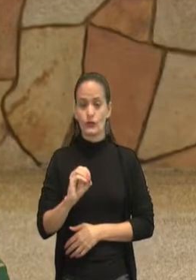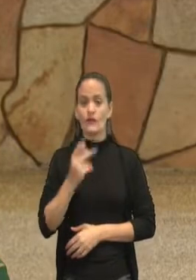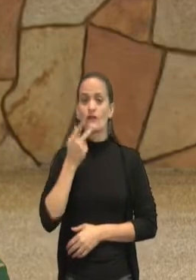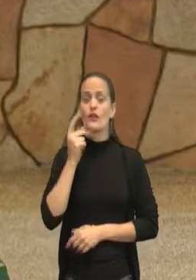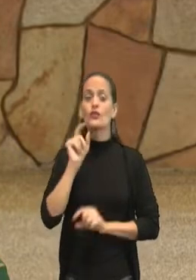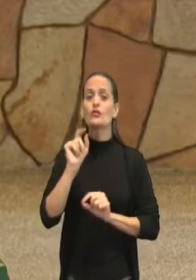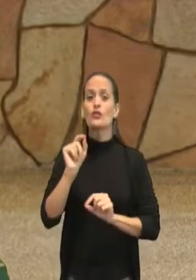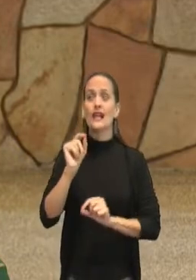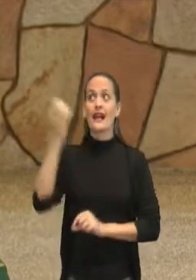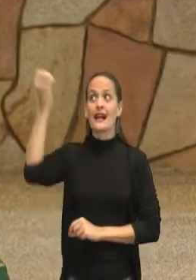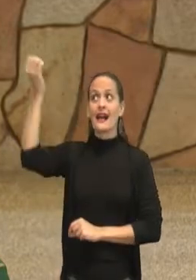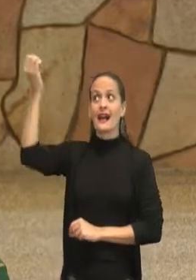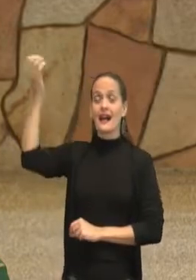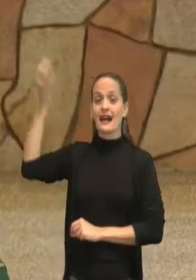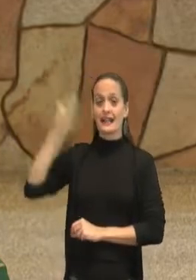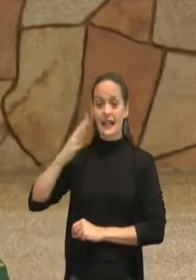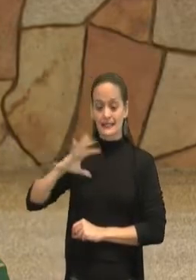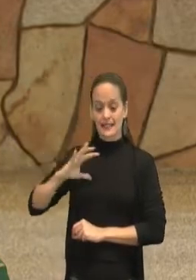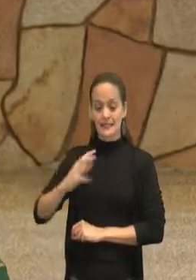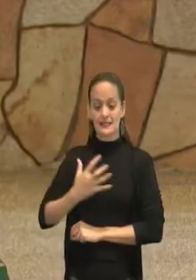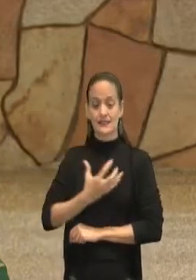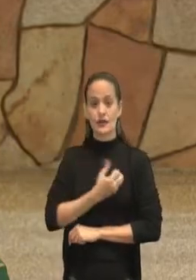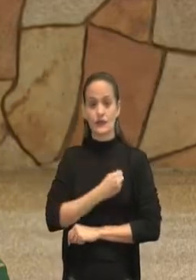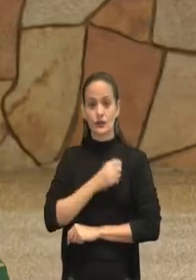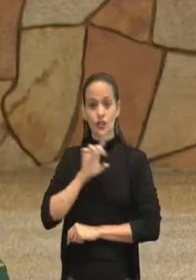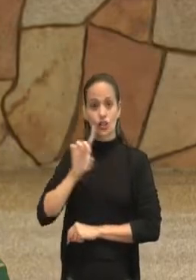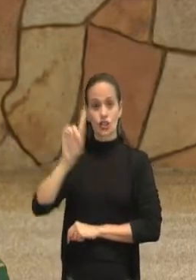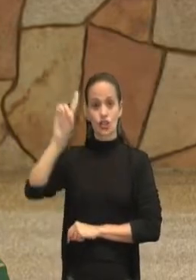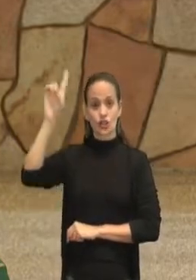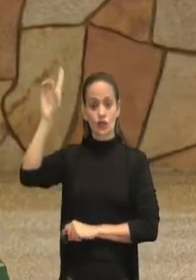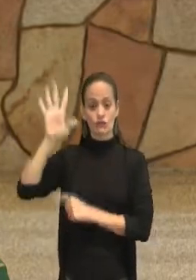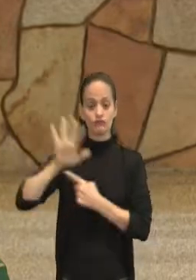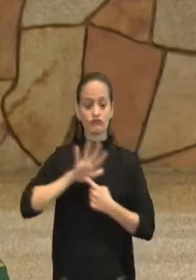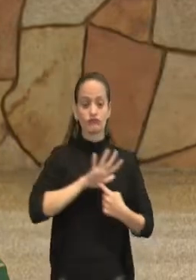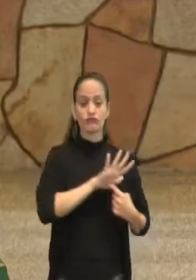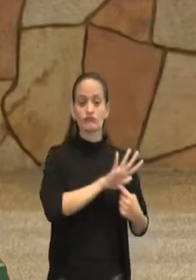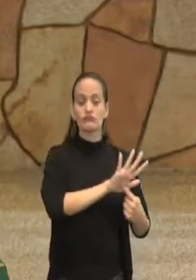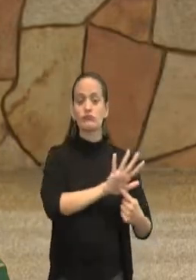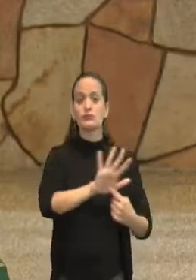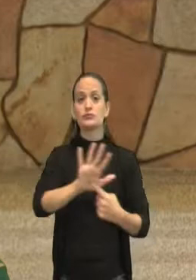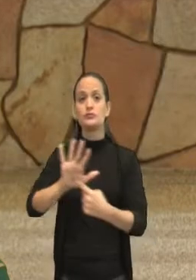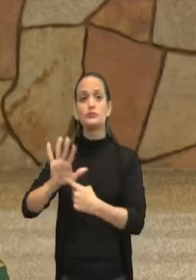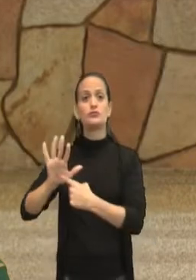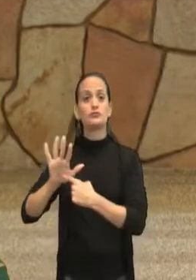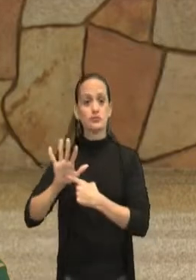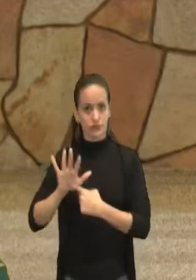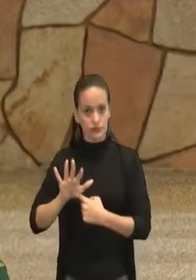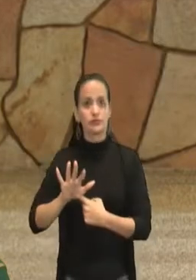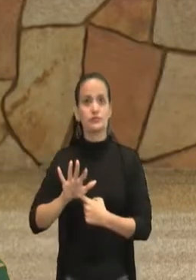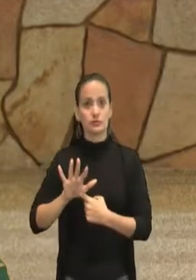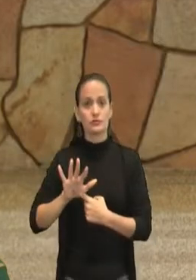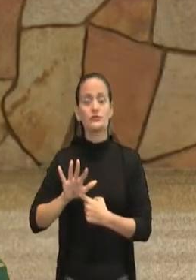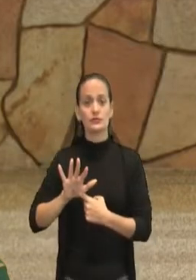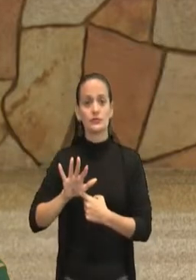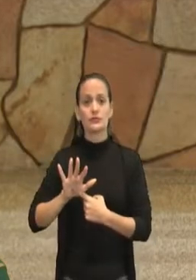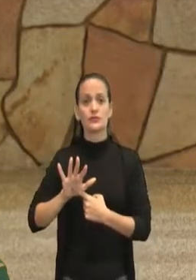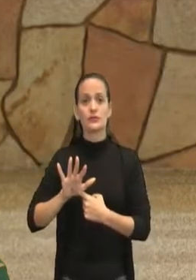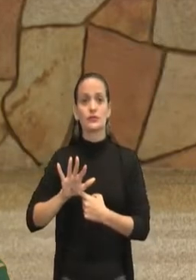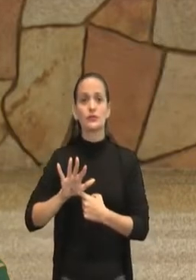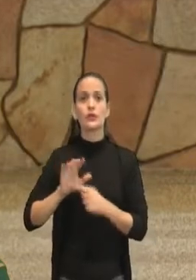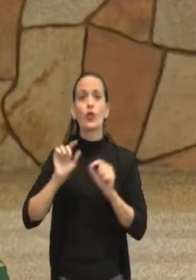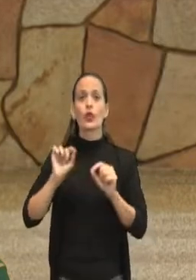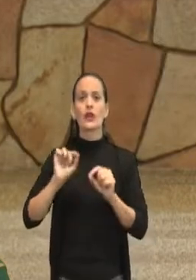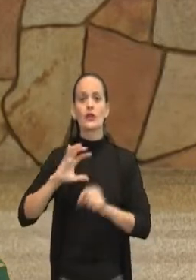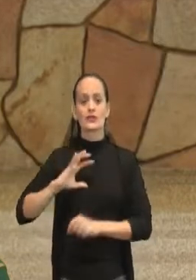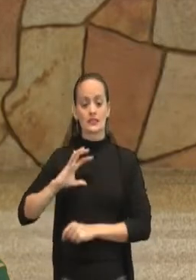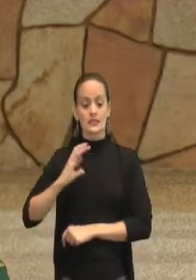graça salvadora de Deus se manifestou, se evidenciou, se mostrou, se revelou